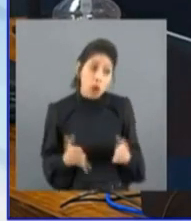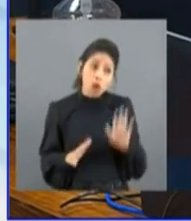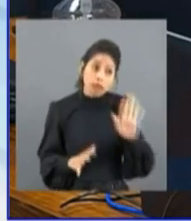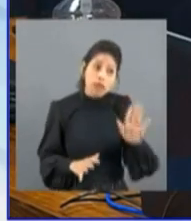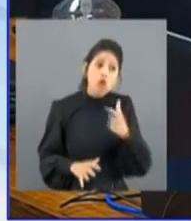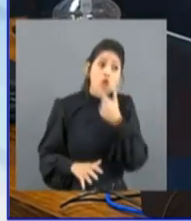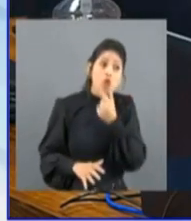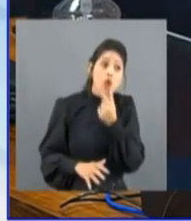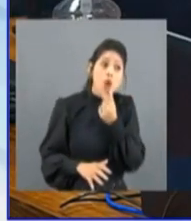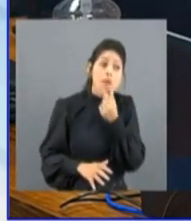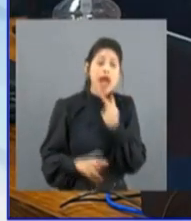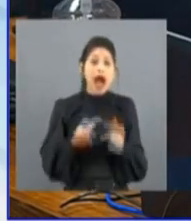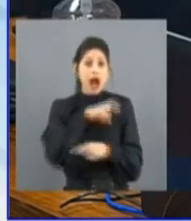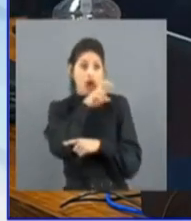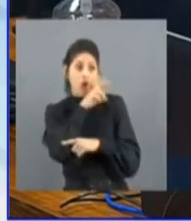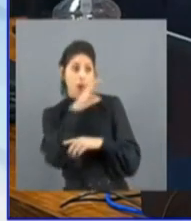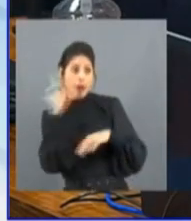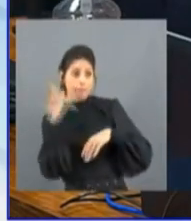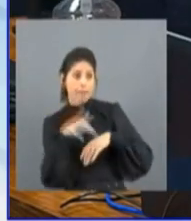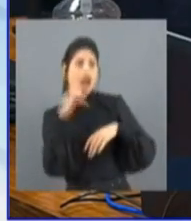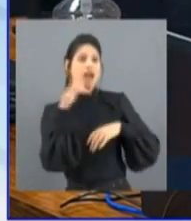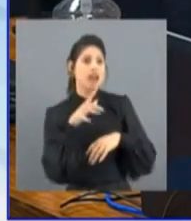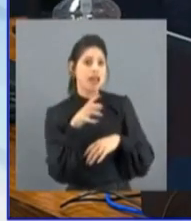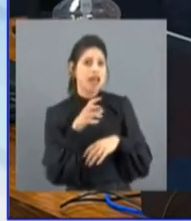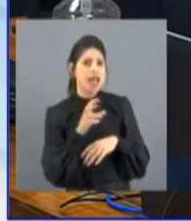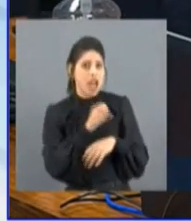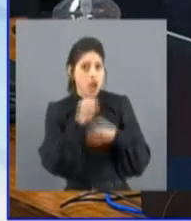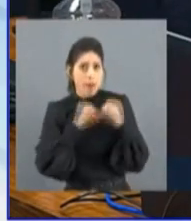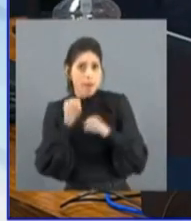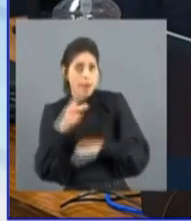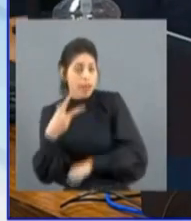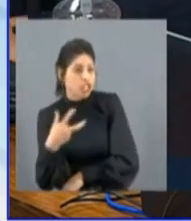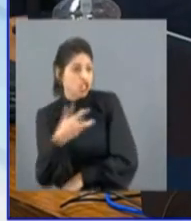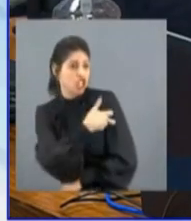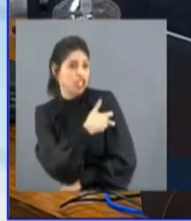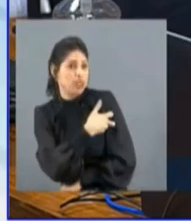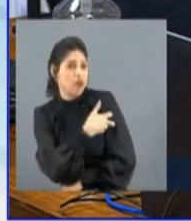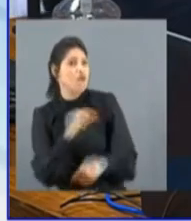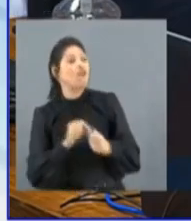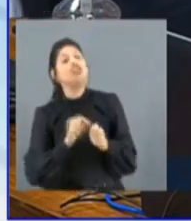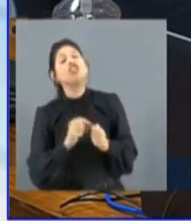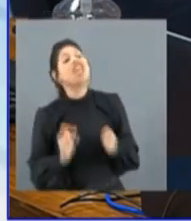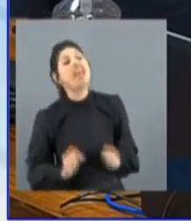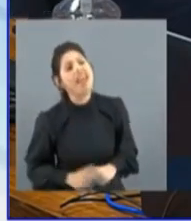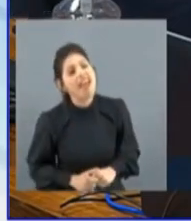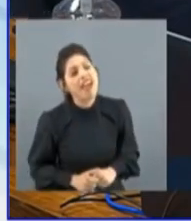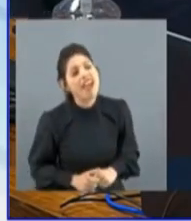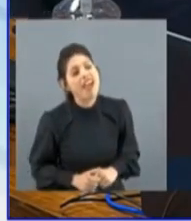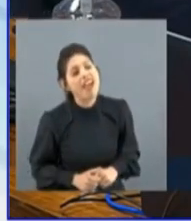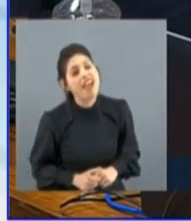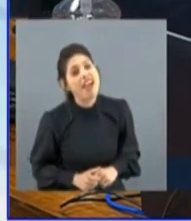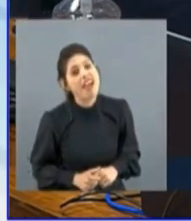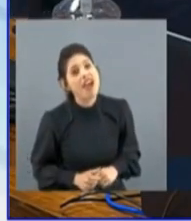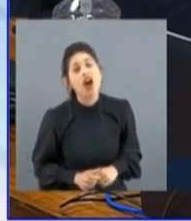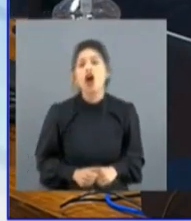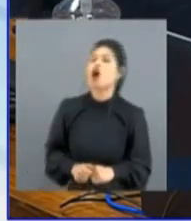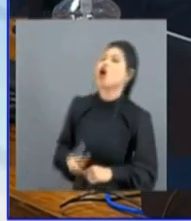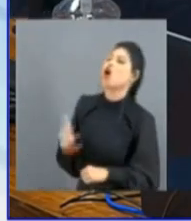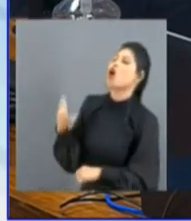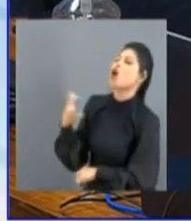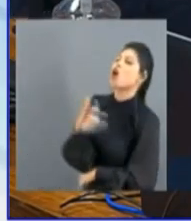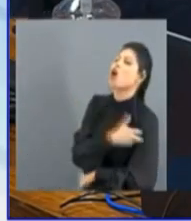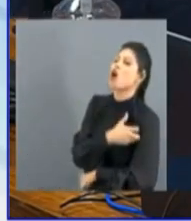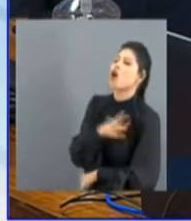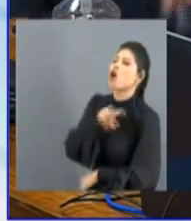criticar, você tem que adotar uma postura mesmo antirracista, por parte de qualquer que seja, mas sobretudo, o Magno Malta, eu estou